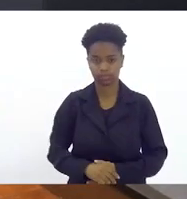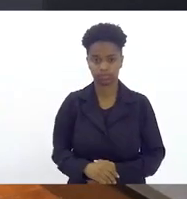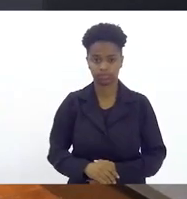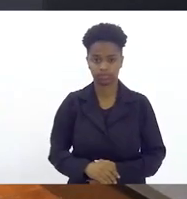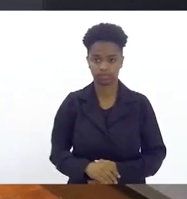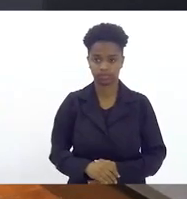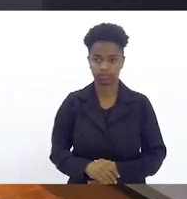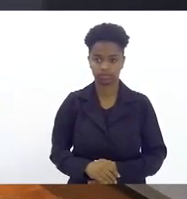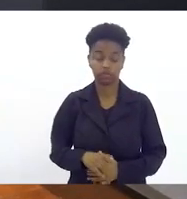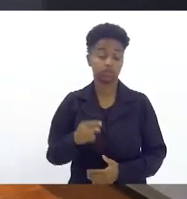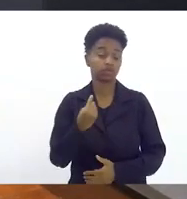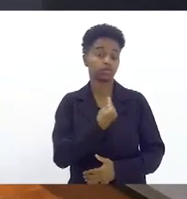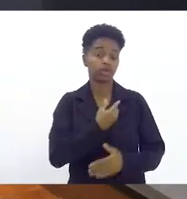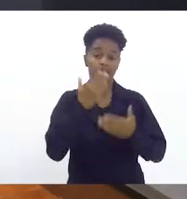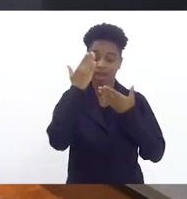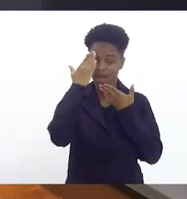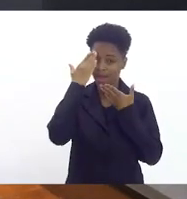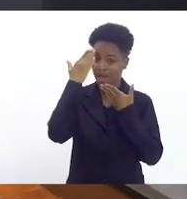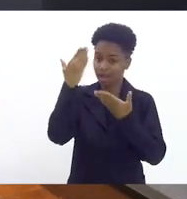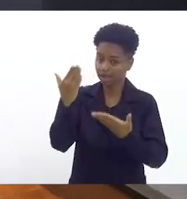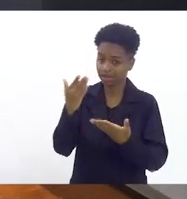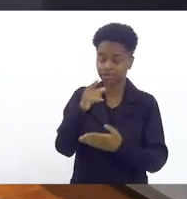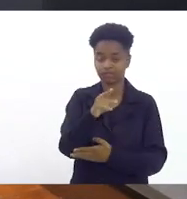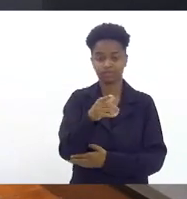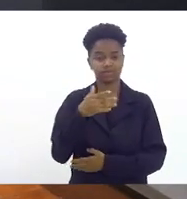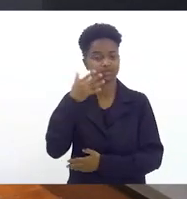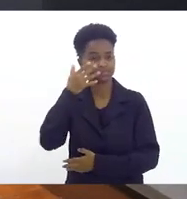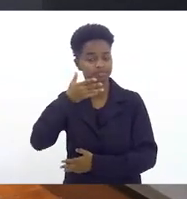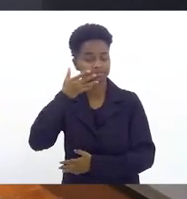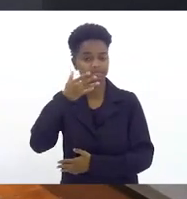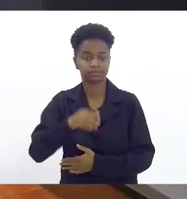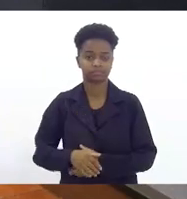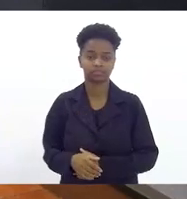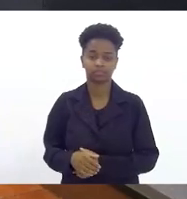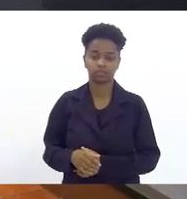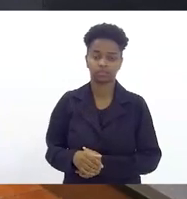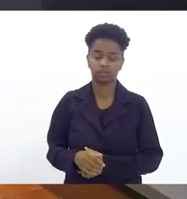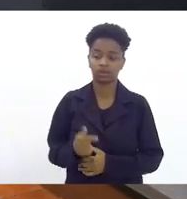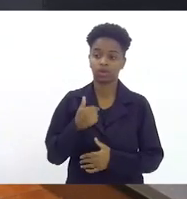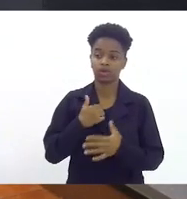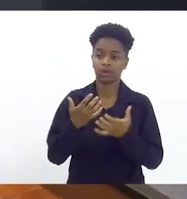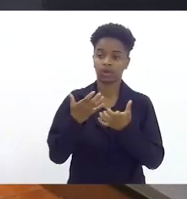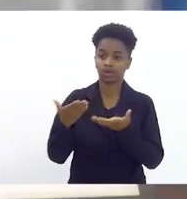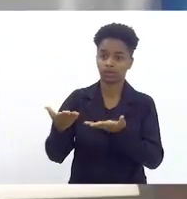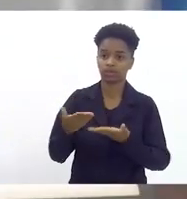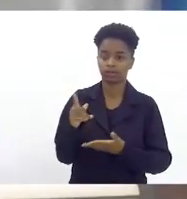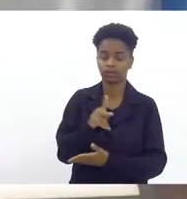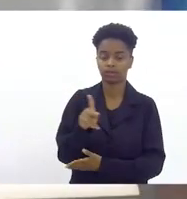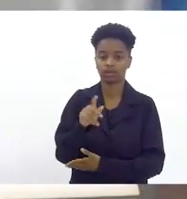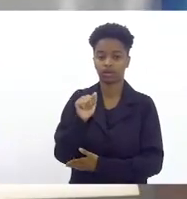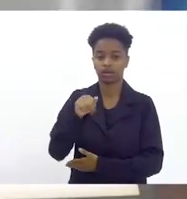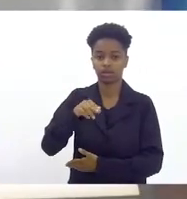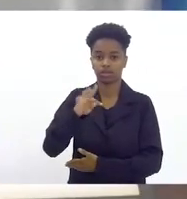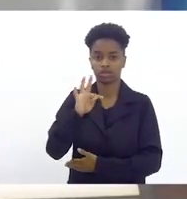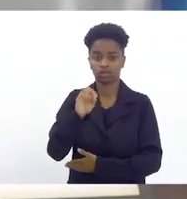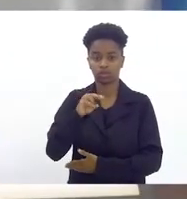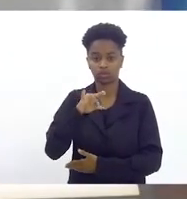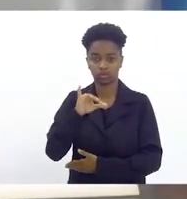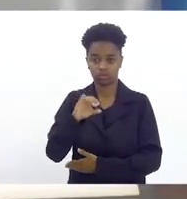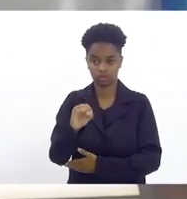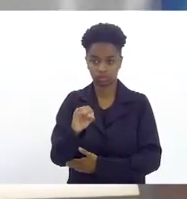tomate nós agradecemos muitíssima sua colocação gostaria de passar imediatamente Professor Antônio Rodrigues